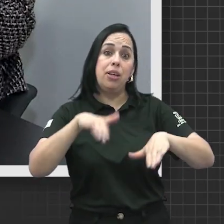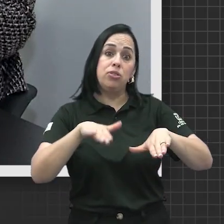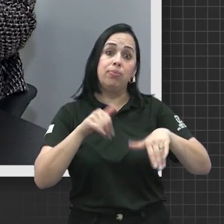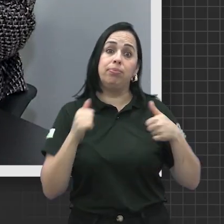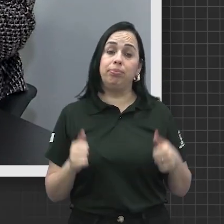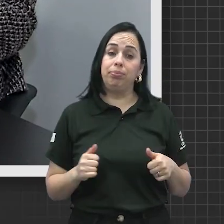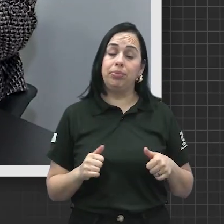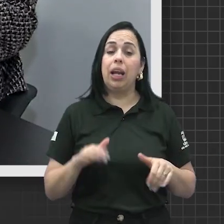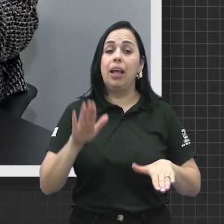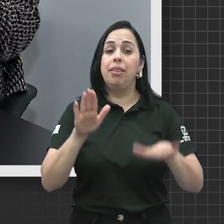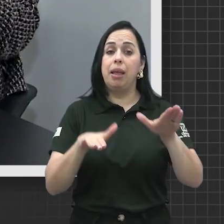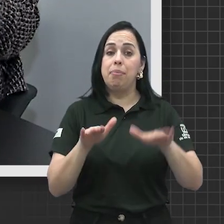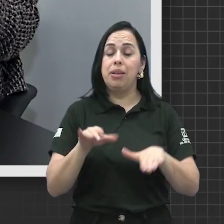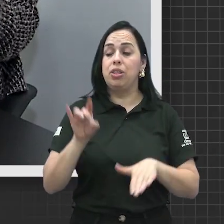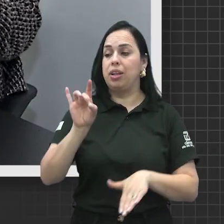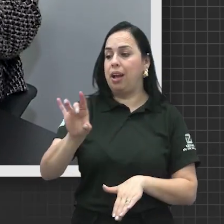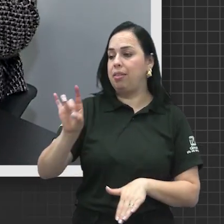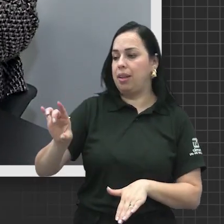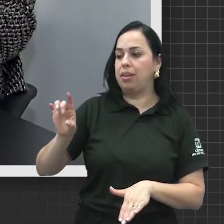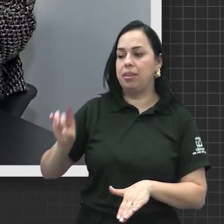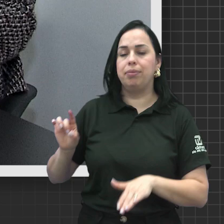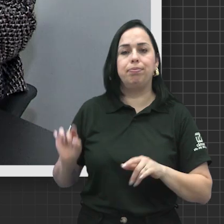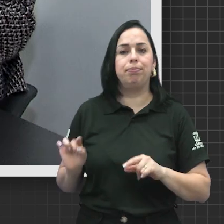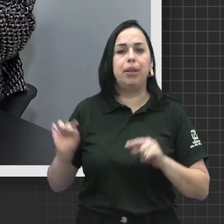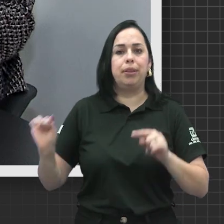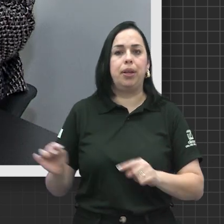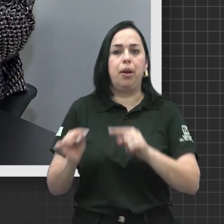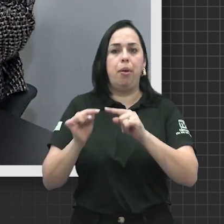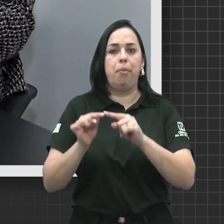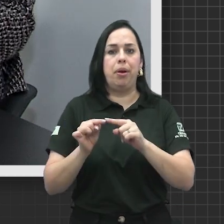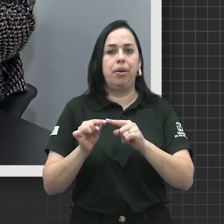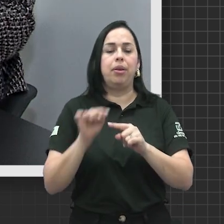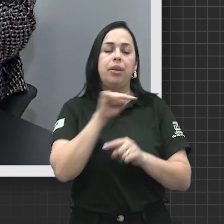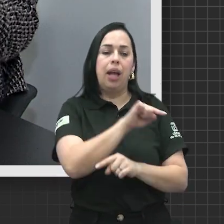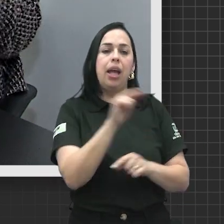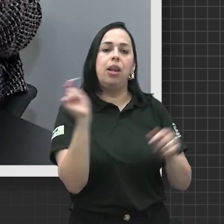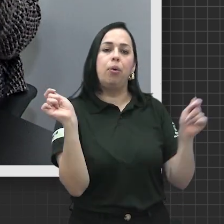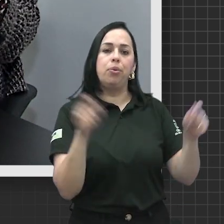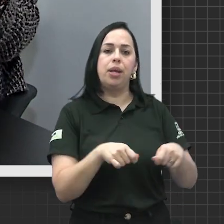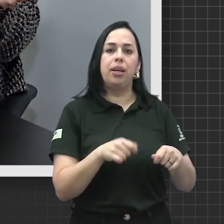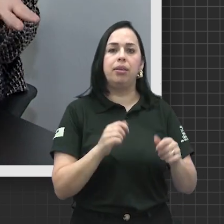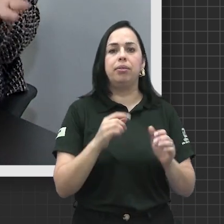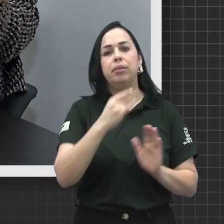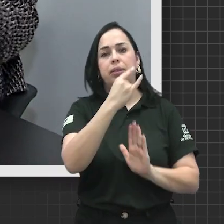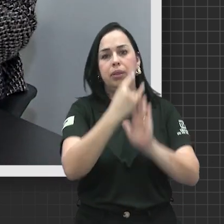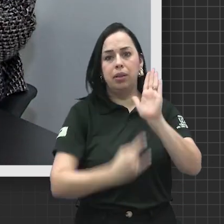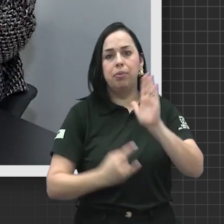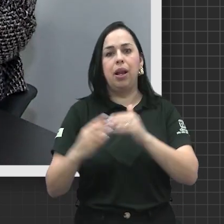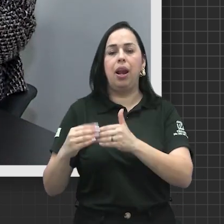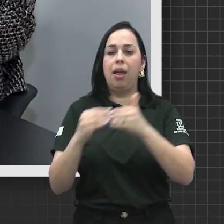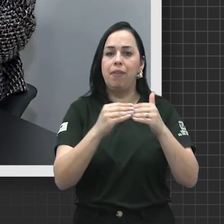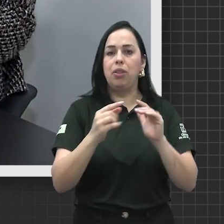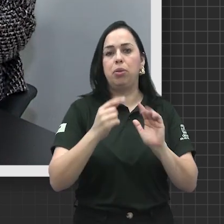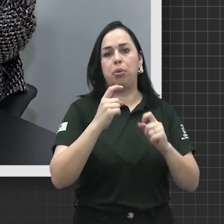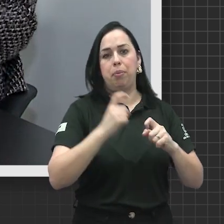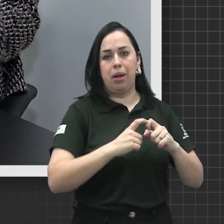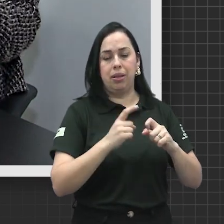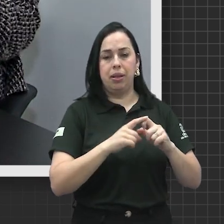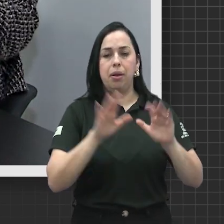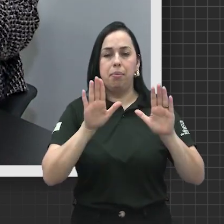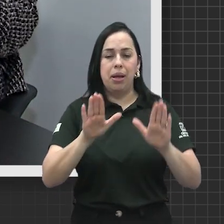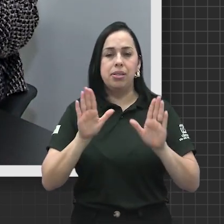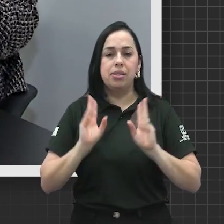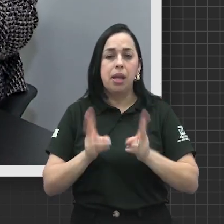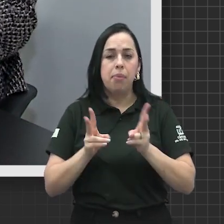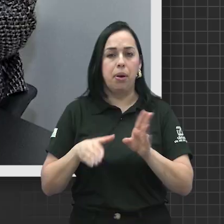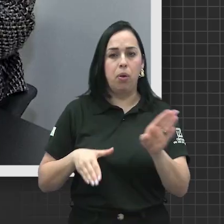cada categoria pode ter uma legislação com o sindicato que protege ele de ter mais atestados para acompanhamento ao filho. O que a